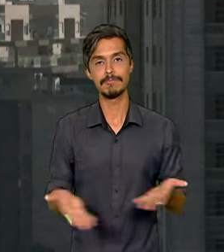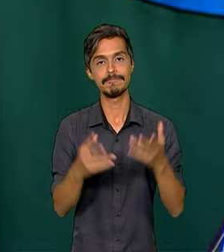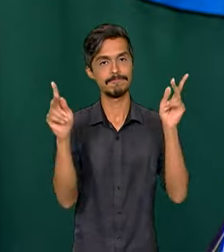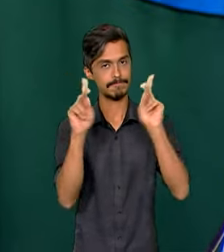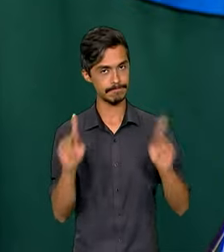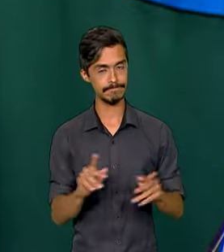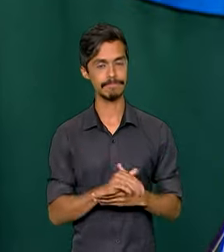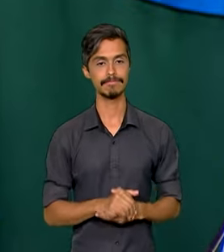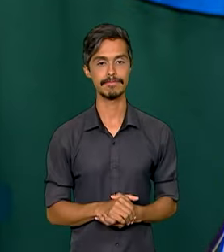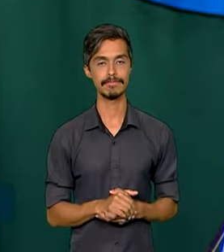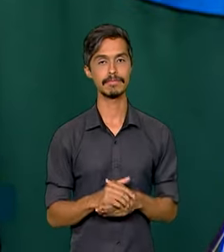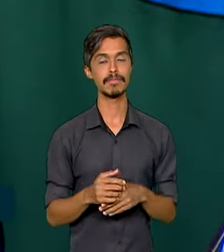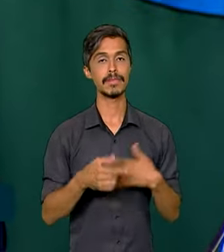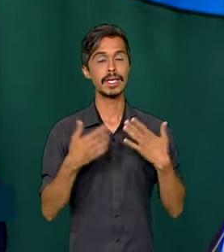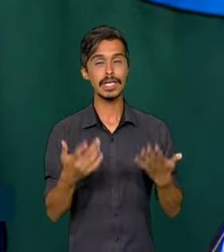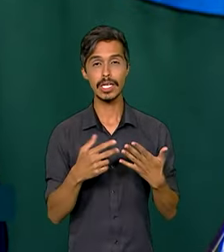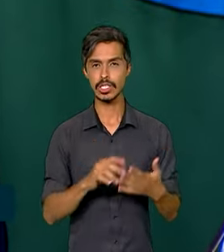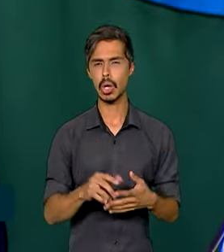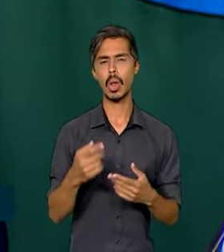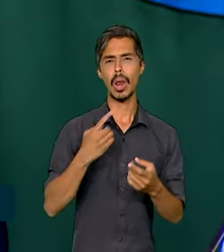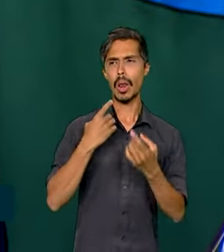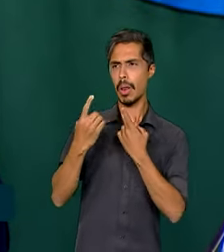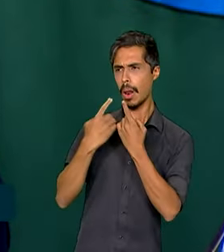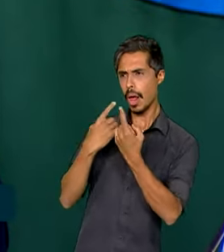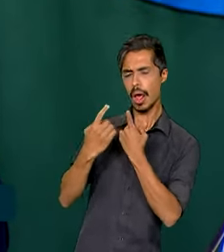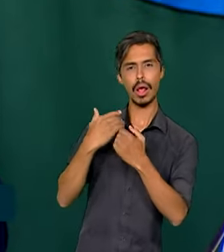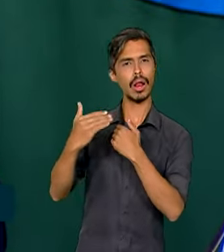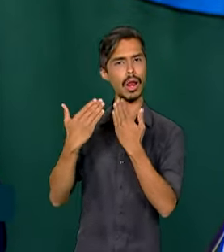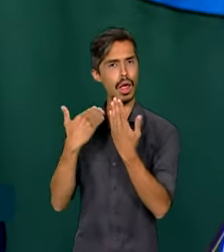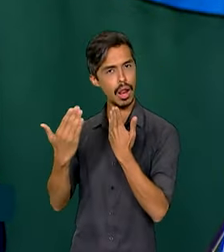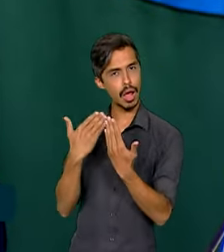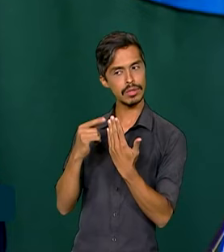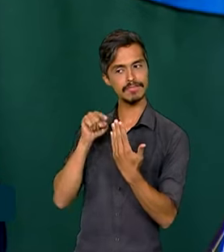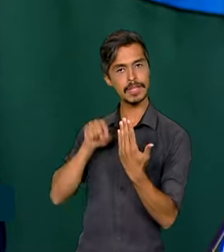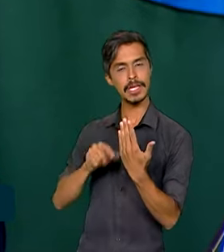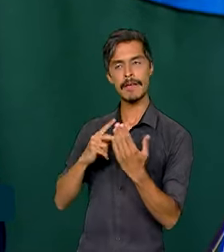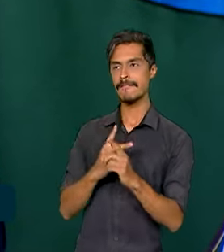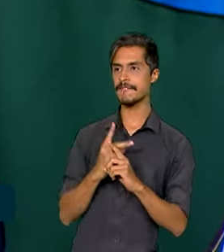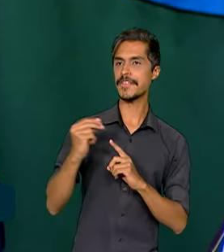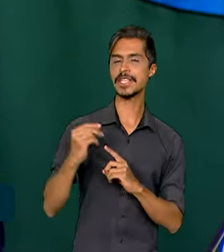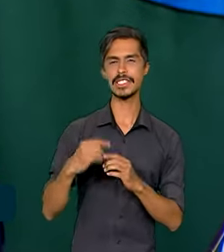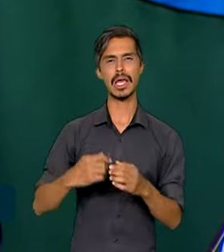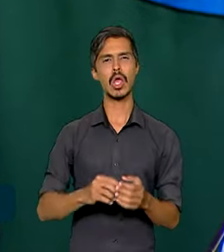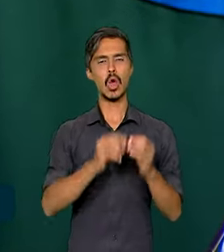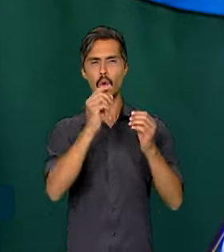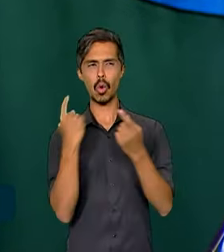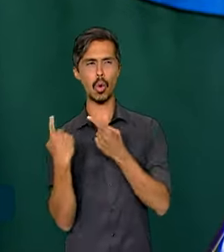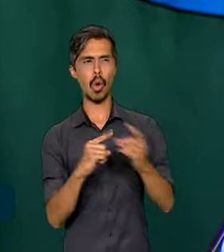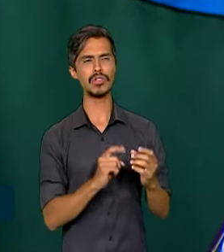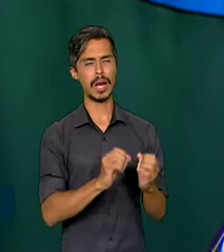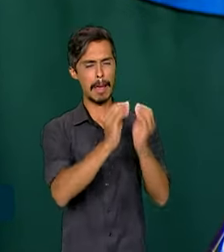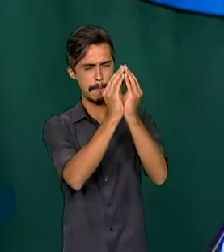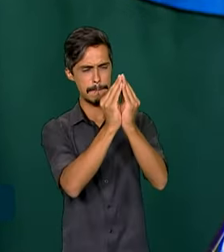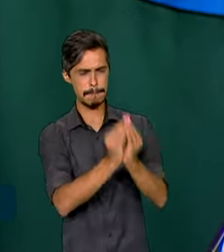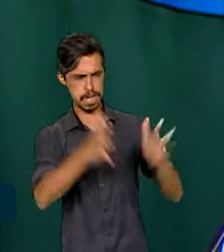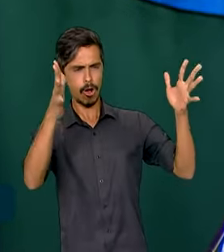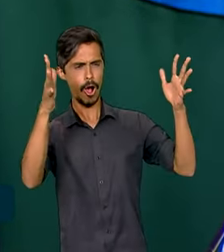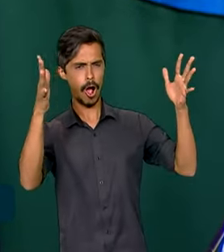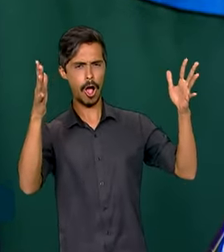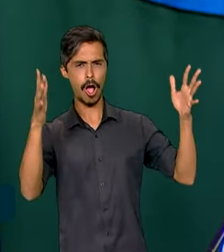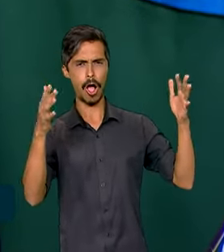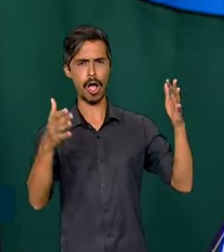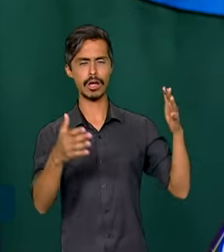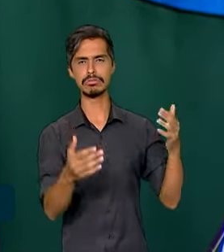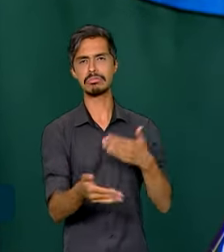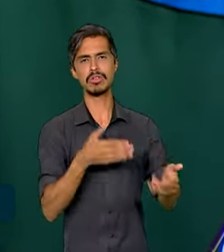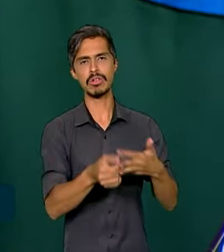Paz o poder do Diálogo é capaz de vencer a bomba mais competente